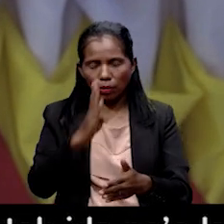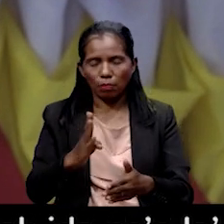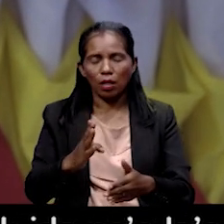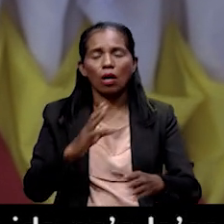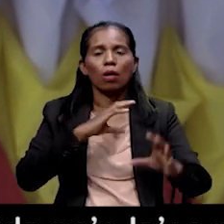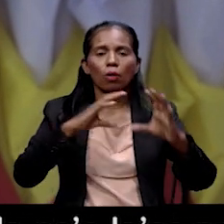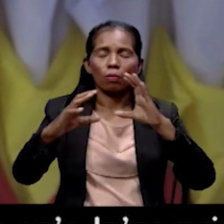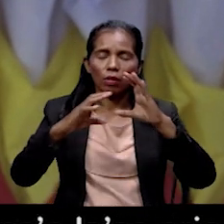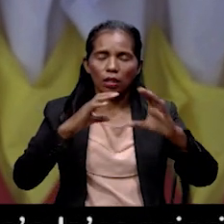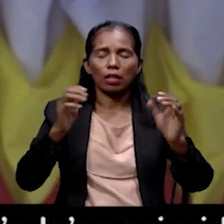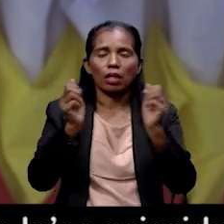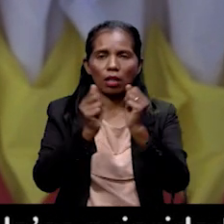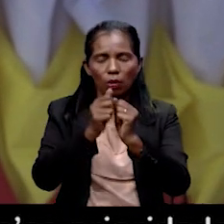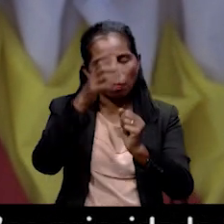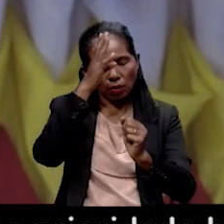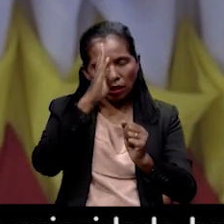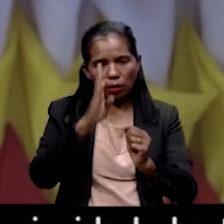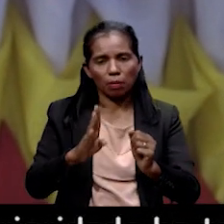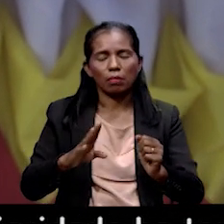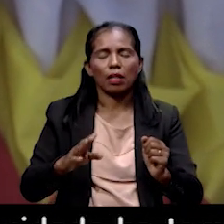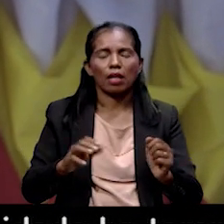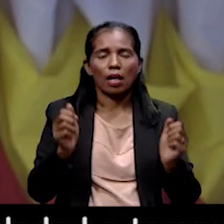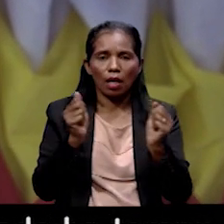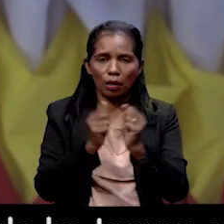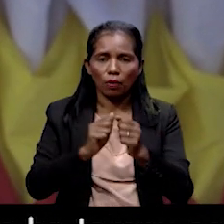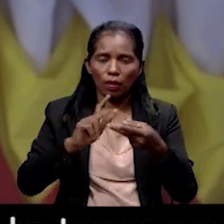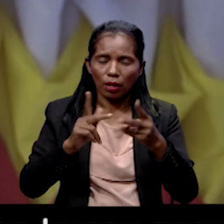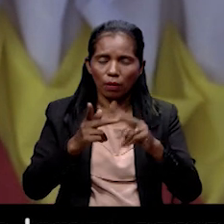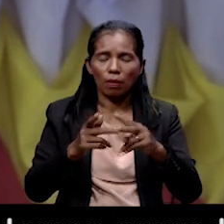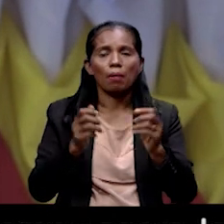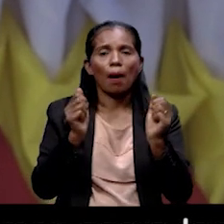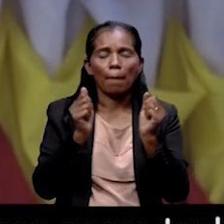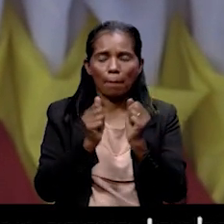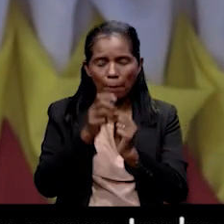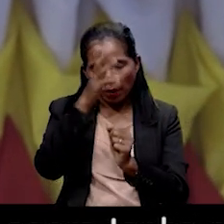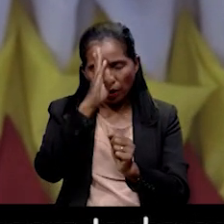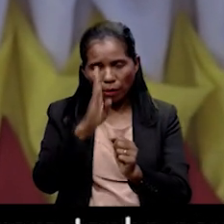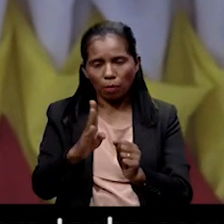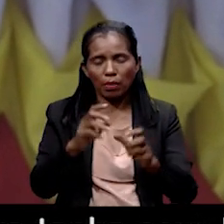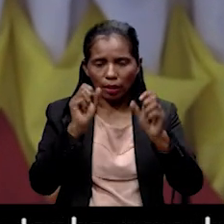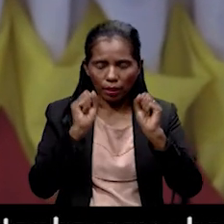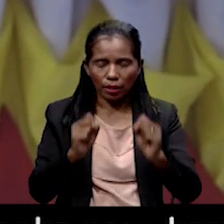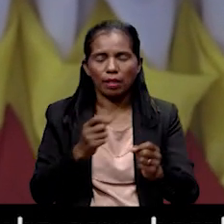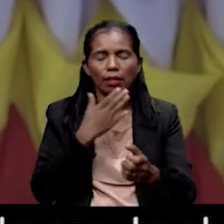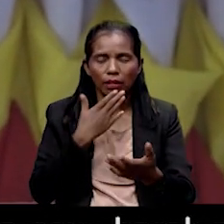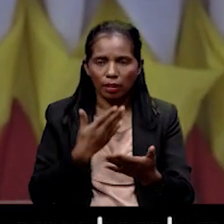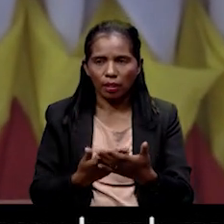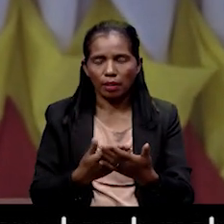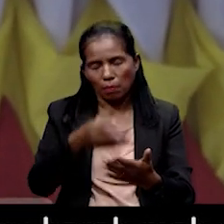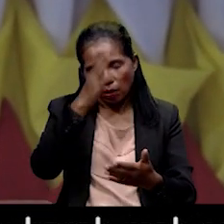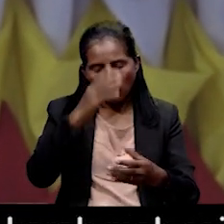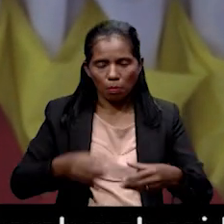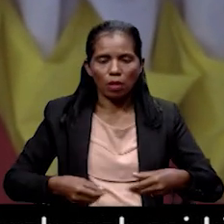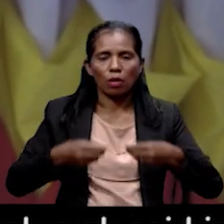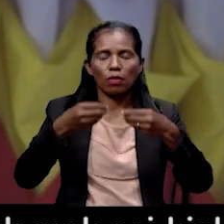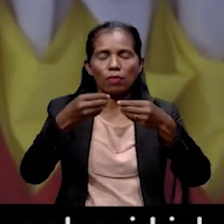maraman tengki lancar, relasaun hona maraman tengki metin. Wan hira batol ni metin ona mak maraman tau konfiansa